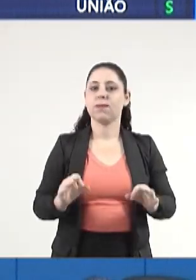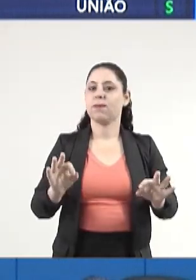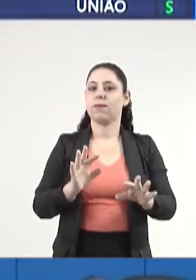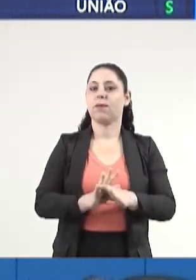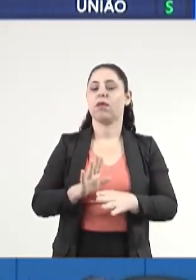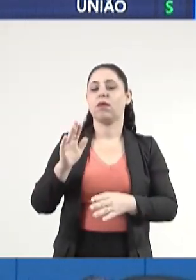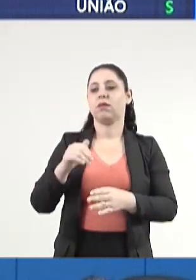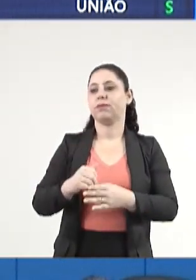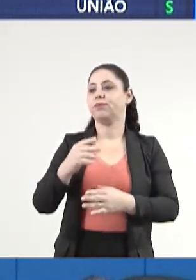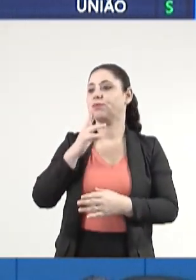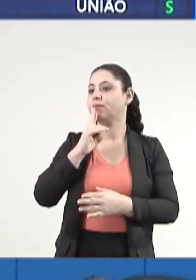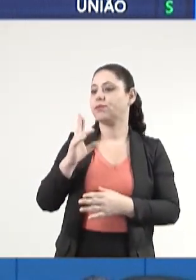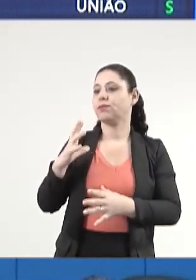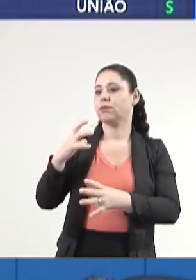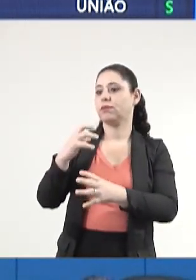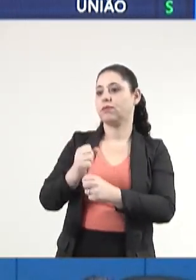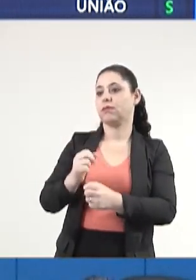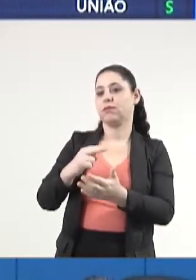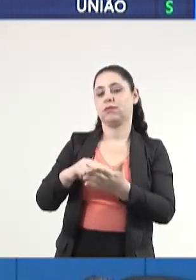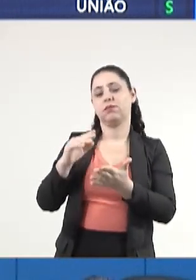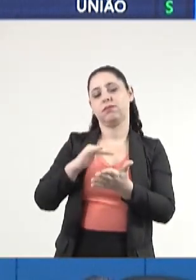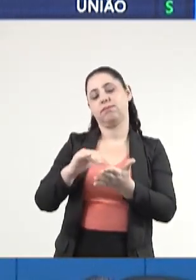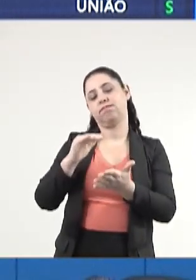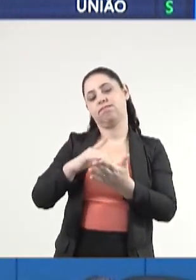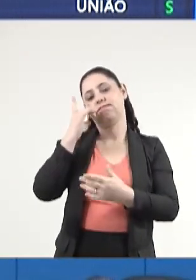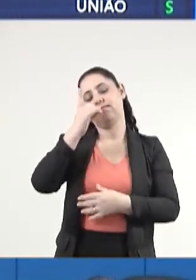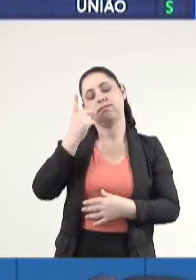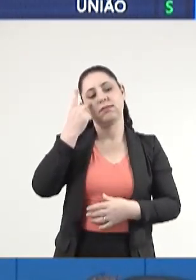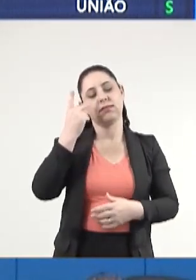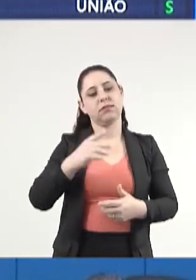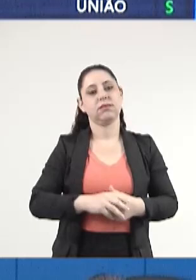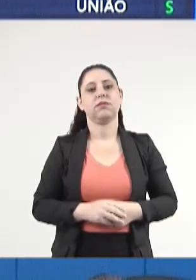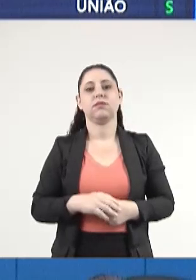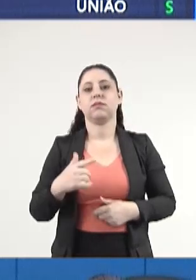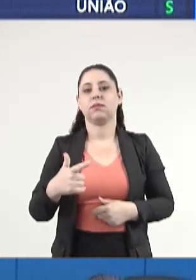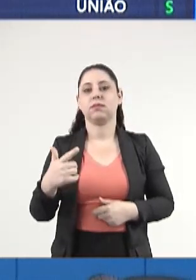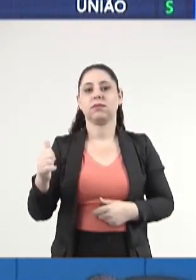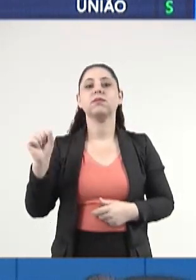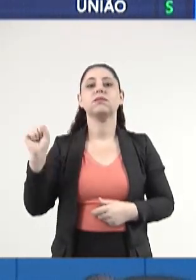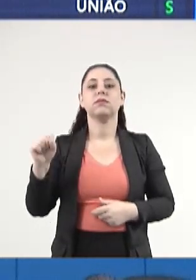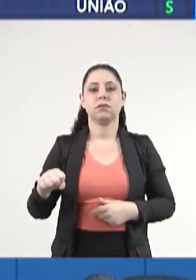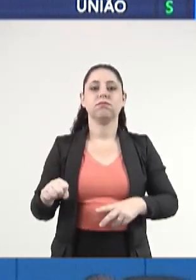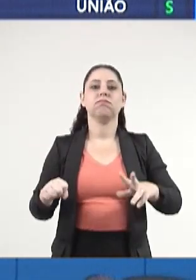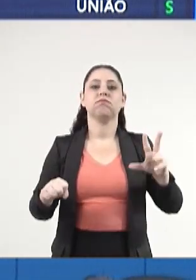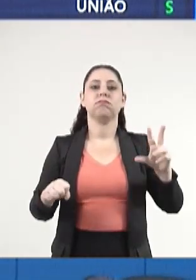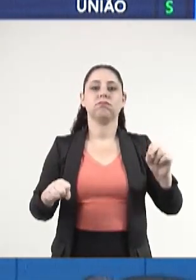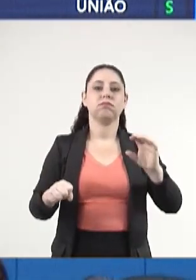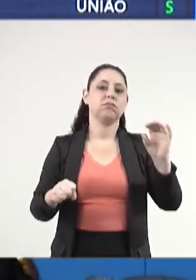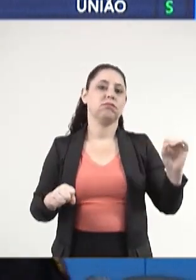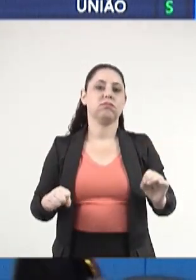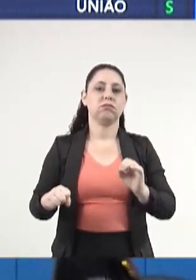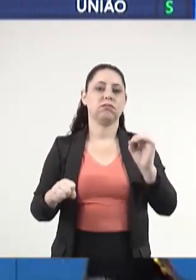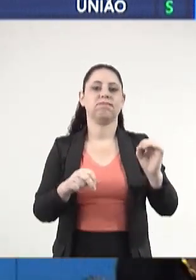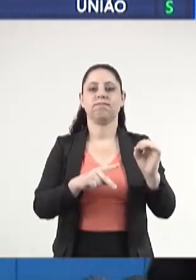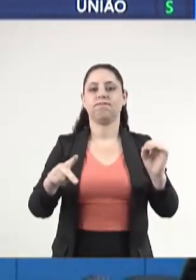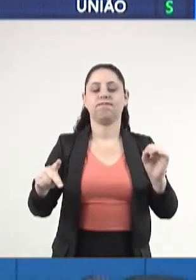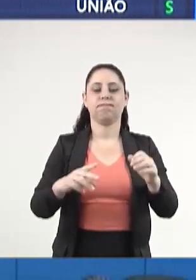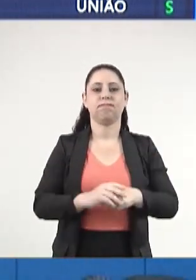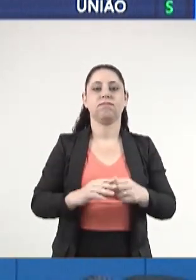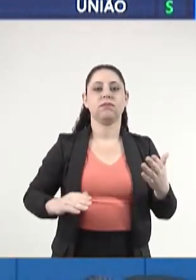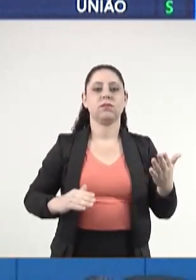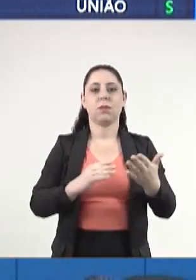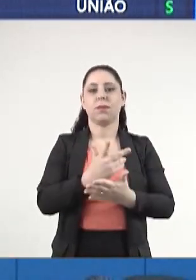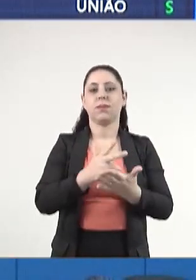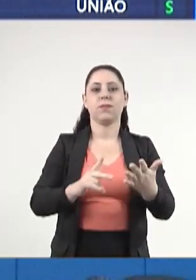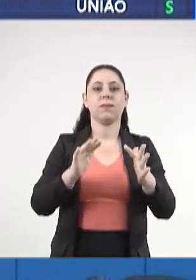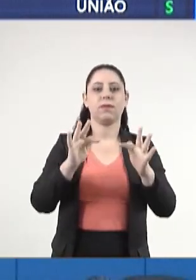Encerrada a votação, solicito o resultado da mesma ao senhor segundo secretário, deputado Pedro Kemp. 21 votos favoráveis, nenhum voto contrário, senhor presidente.